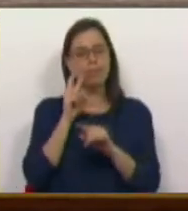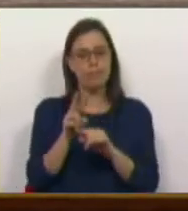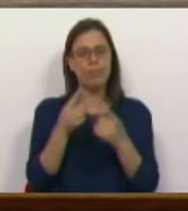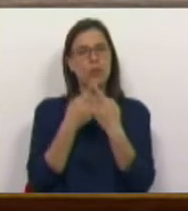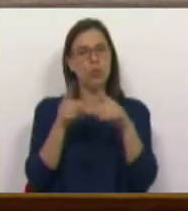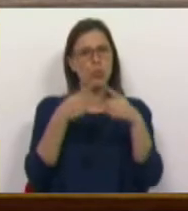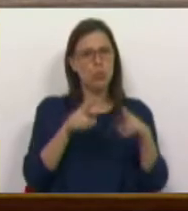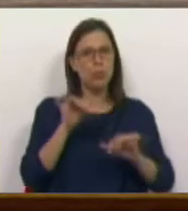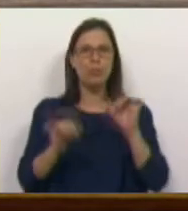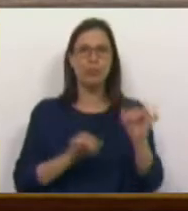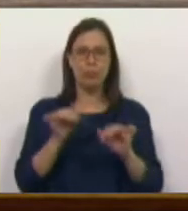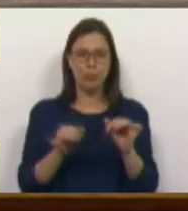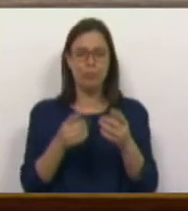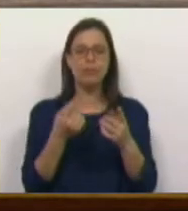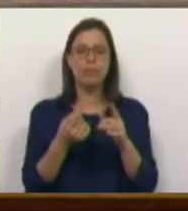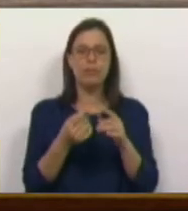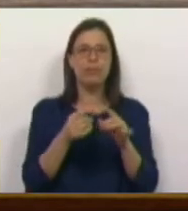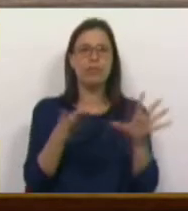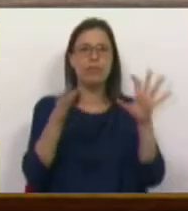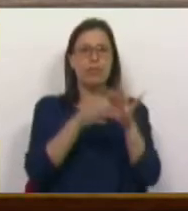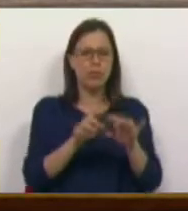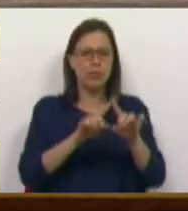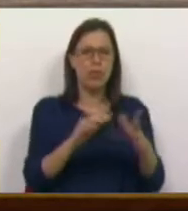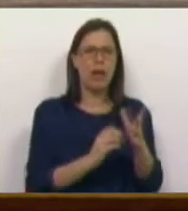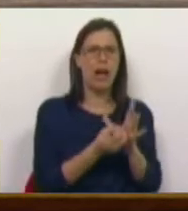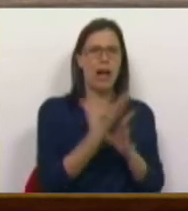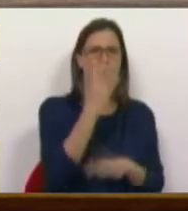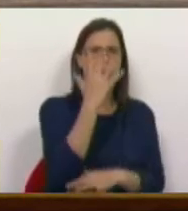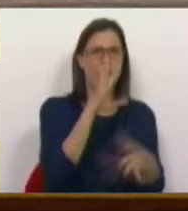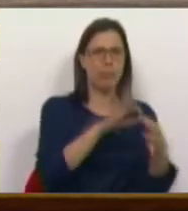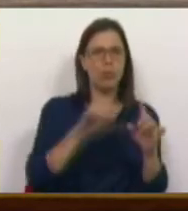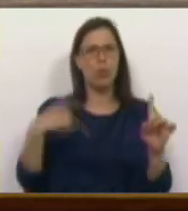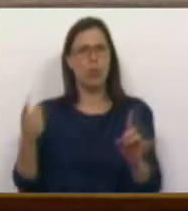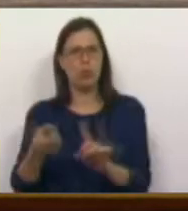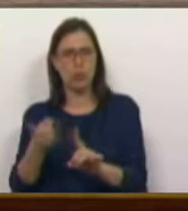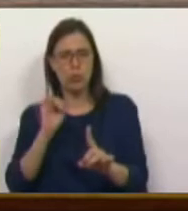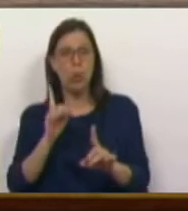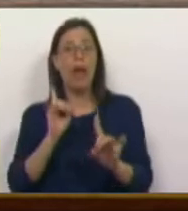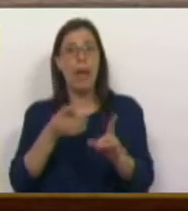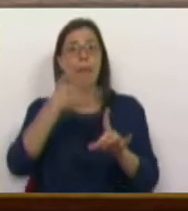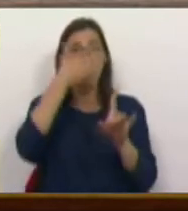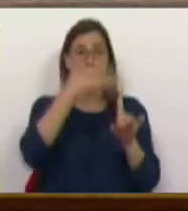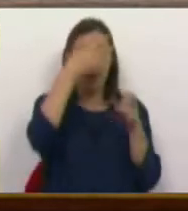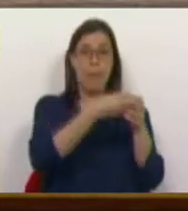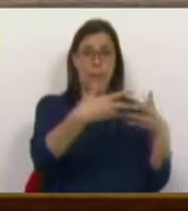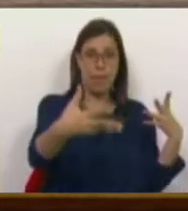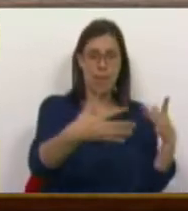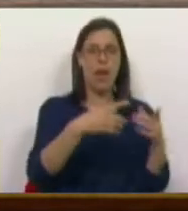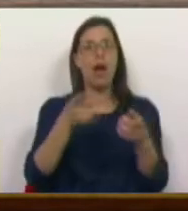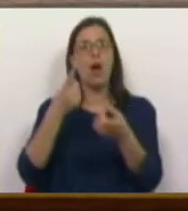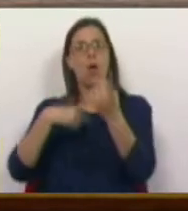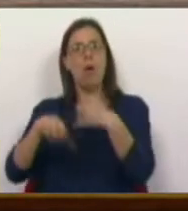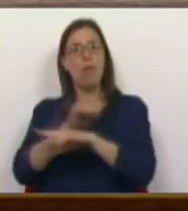tratamento diferenciado para espécies endógenas e não endógenas, privilegiando a expansão das primeiras e